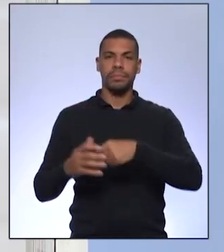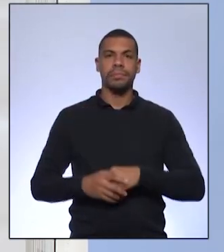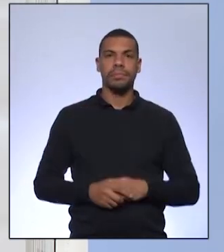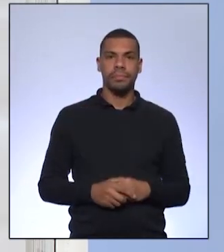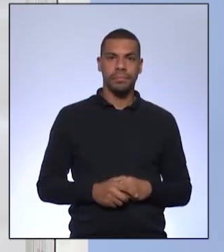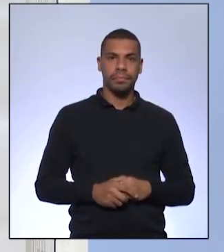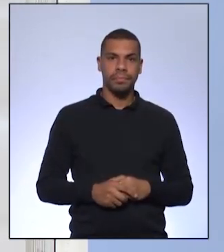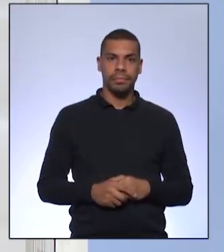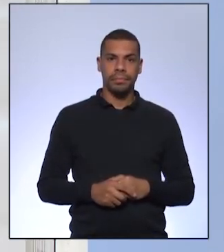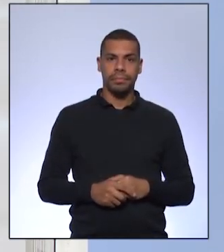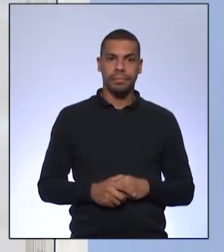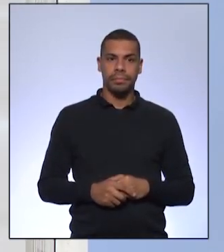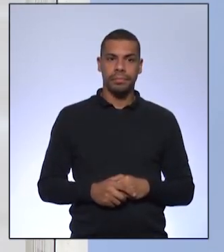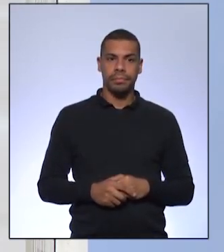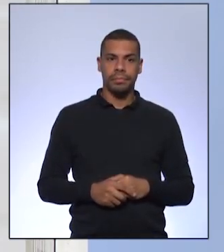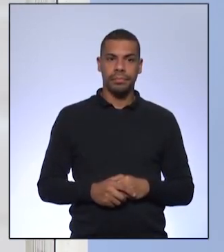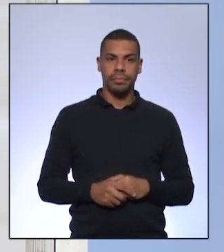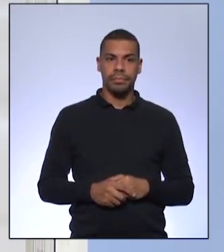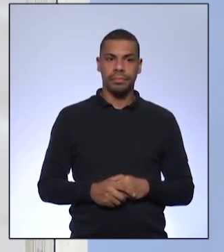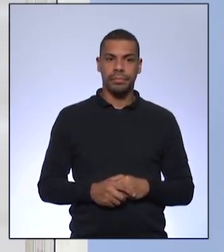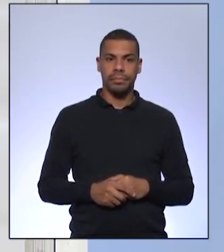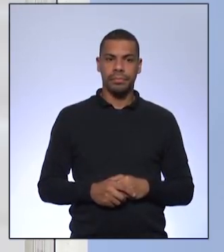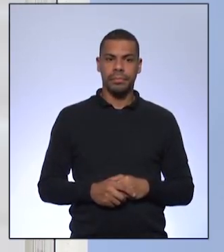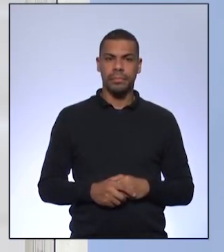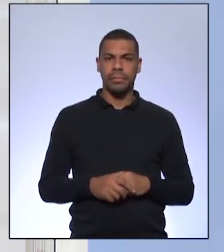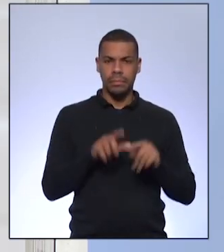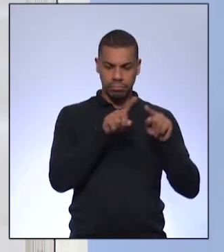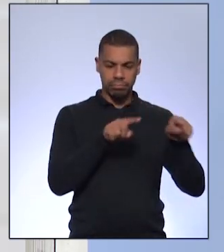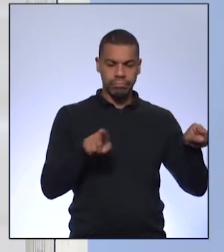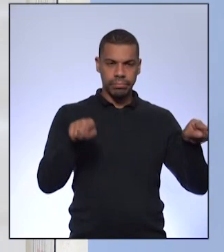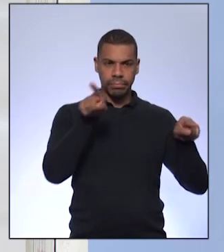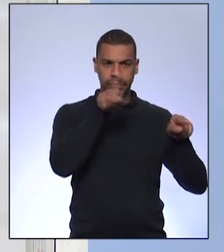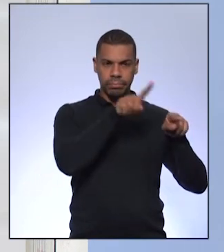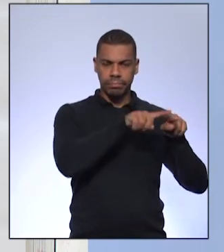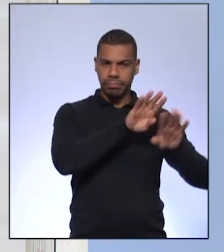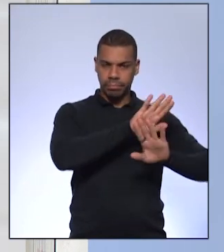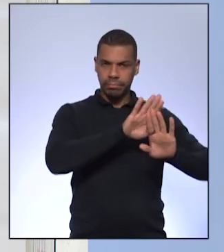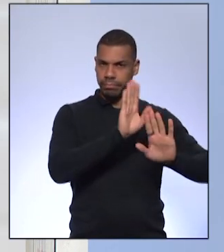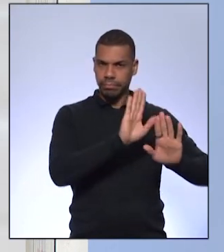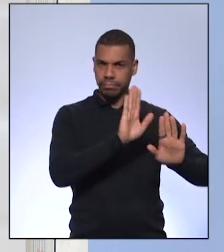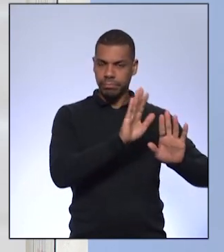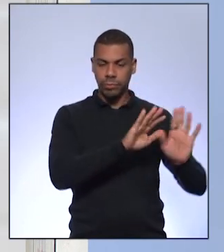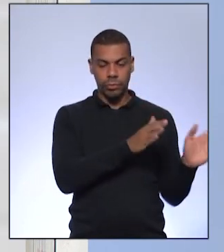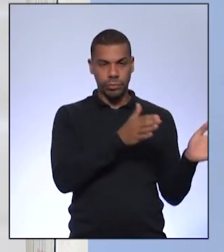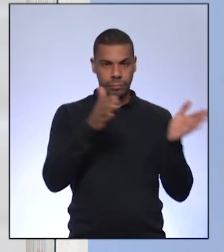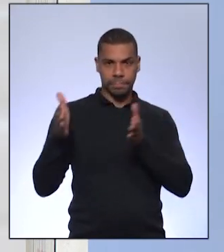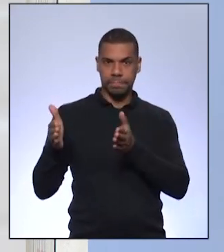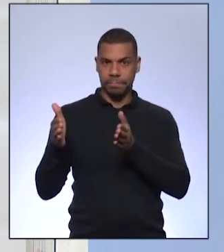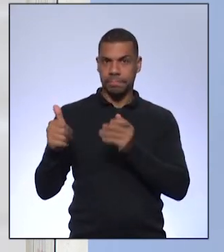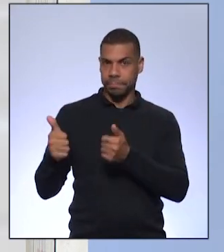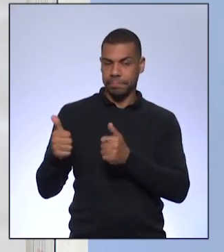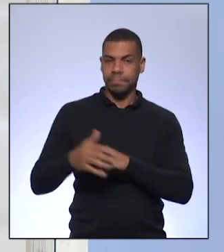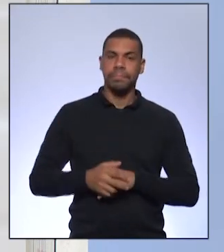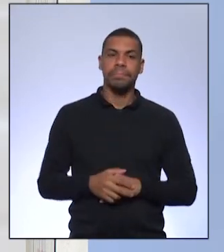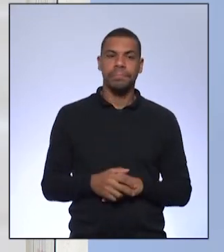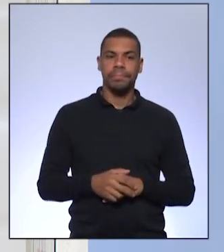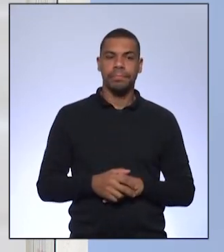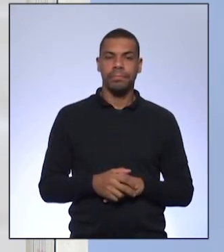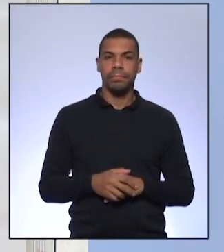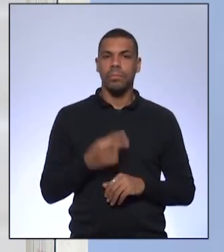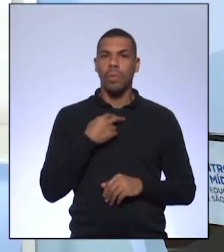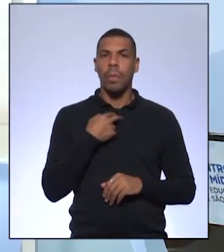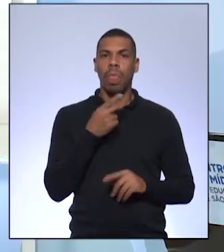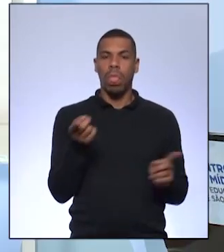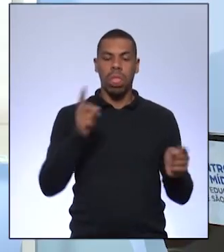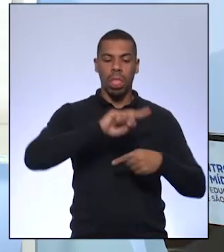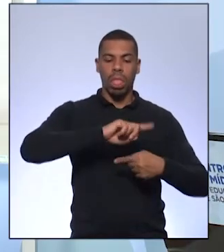240. Tudo bem? Essa aqui vocês... Esquece, se bem que se você inverter, vai chegar no mesmo resultado. Tudo bem? Tá? Inverter uma delas, tá? Não pode inverter as